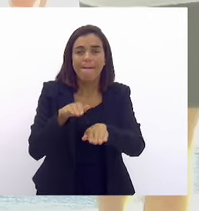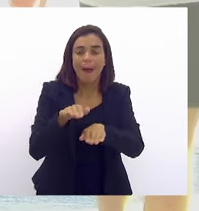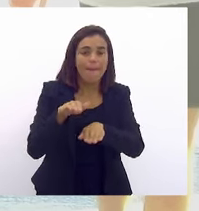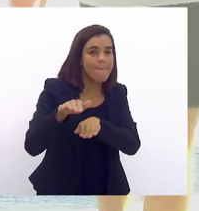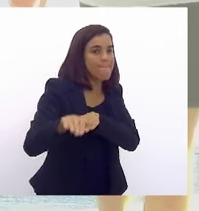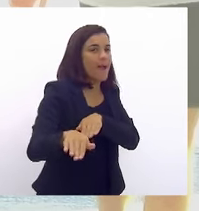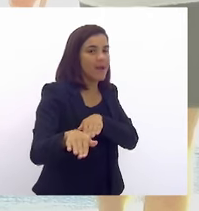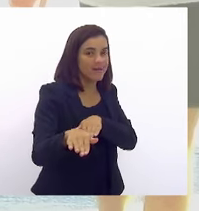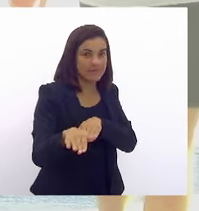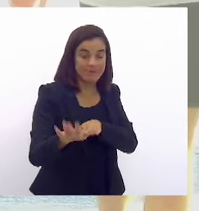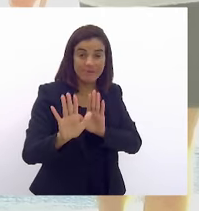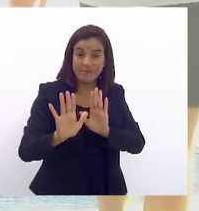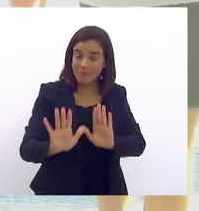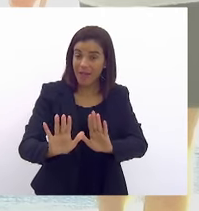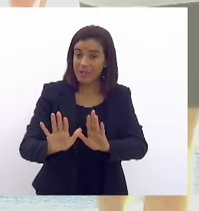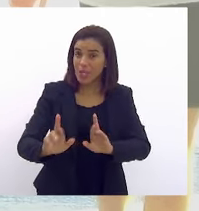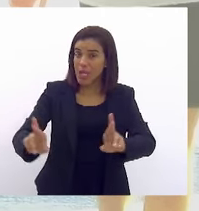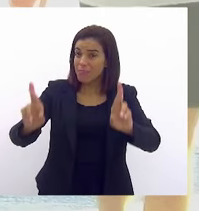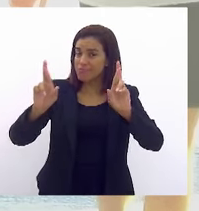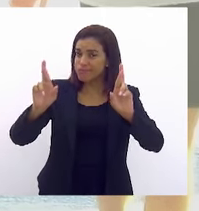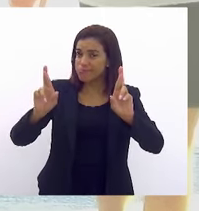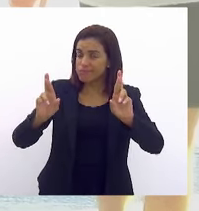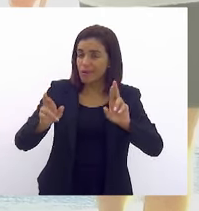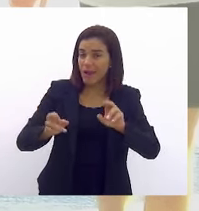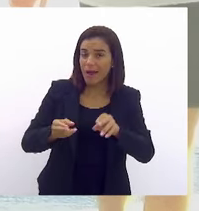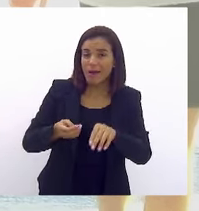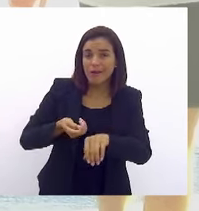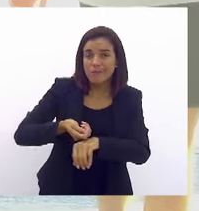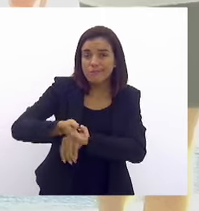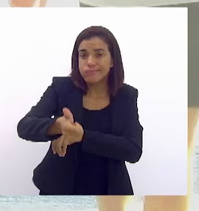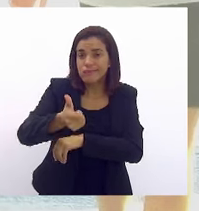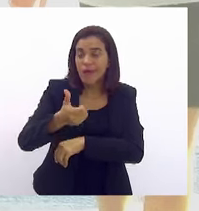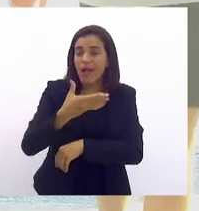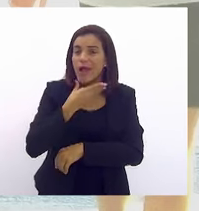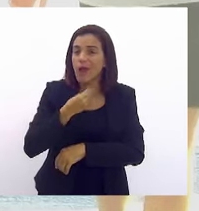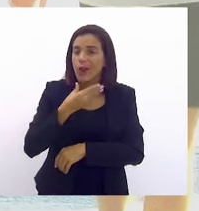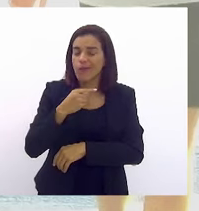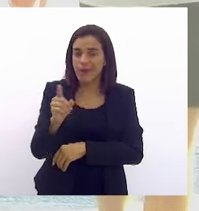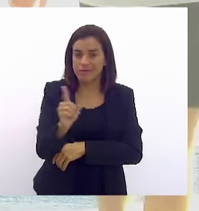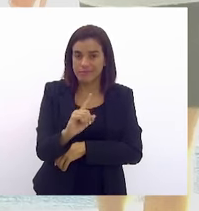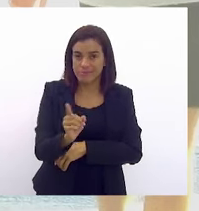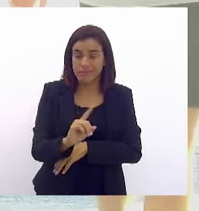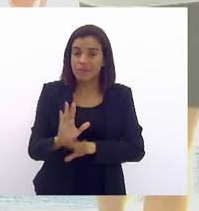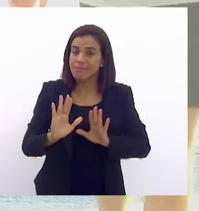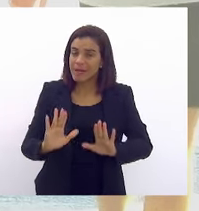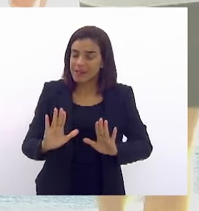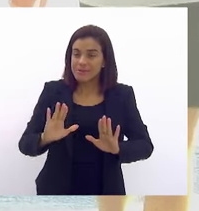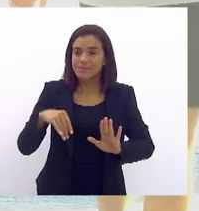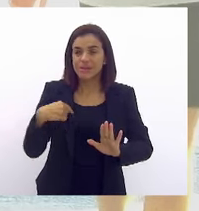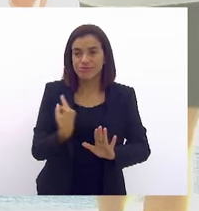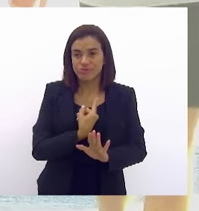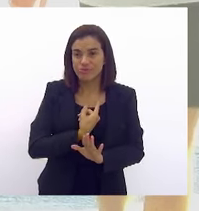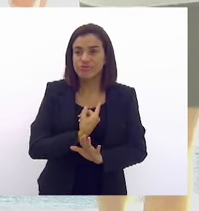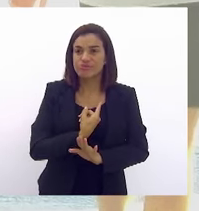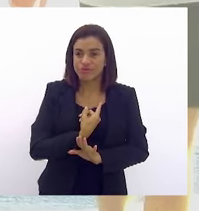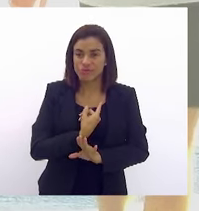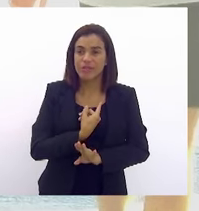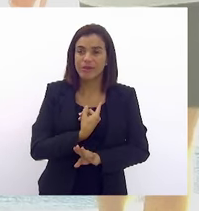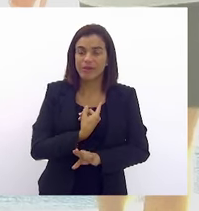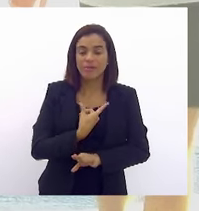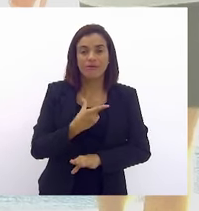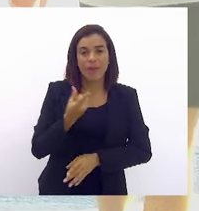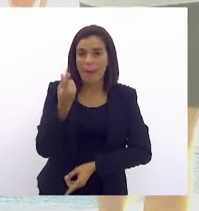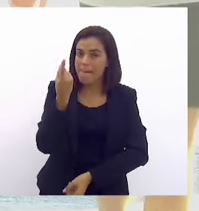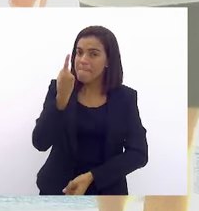de expectativa errada nas pessoas de que vai ser feito tudo ao mesmo tempo. Não, mas eu acho que a gente está numa